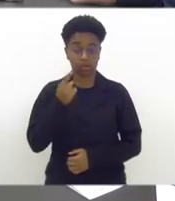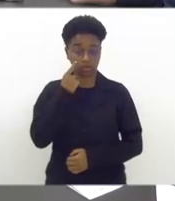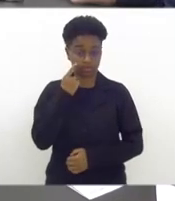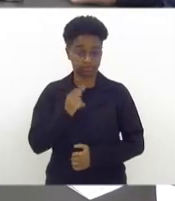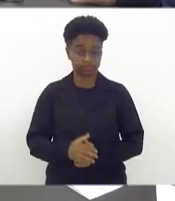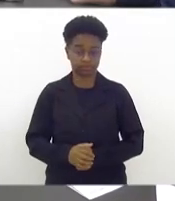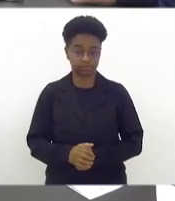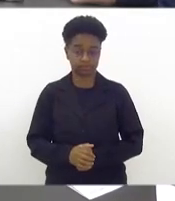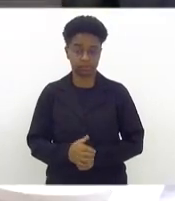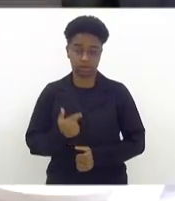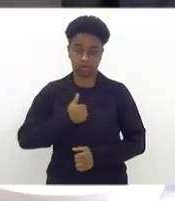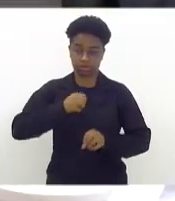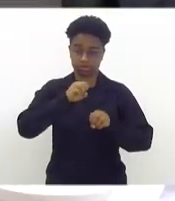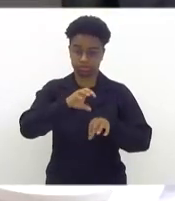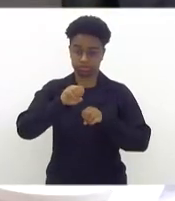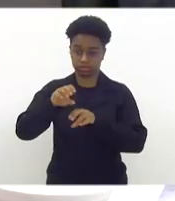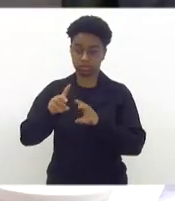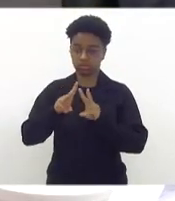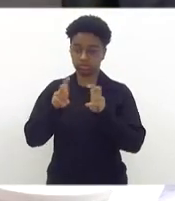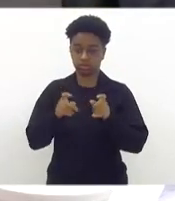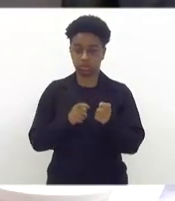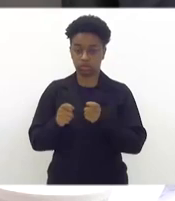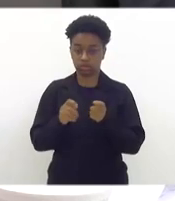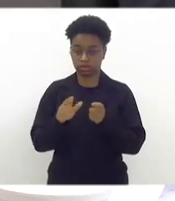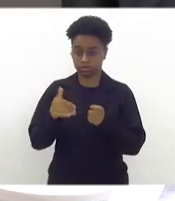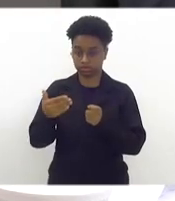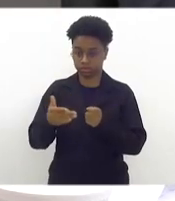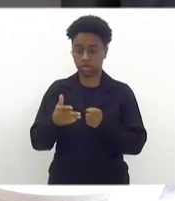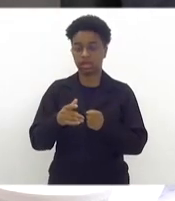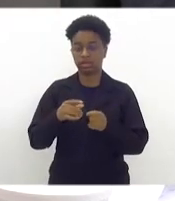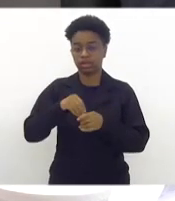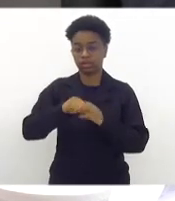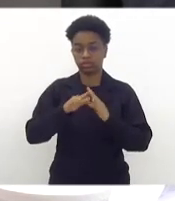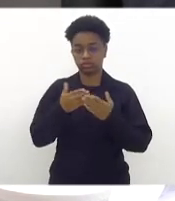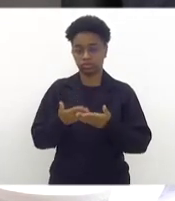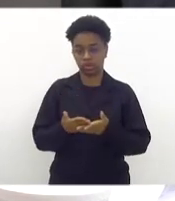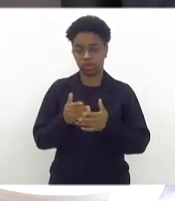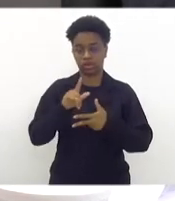Eu tenho dado aula de controle externo legislativo na escola legislativa. A gente já fez esse debate